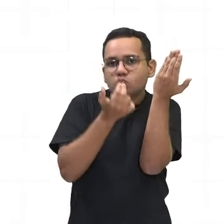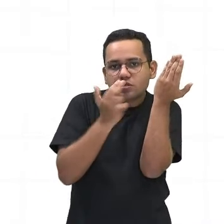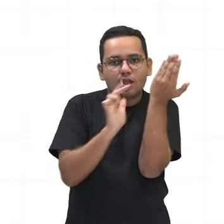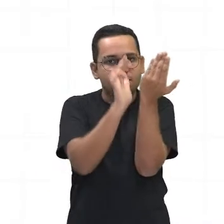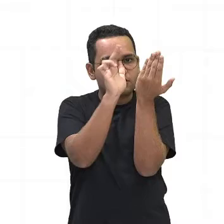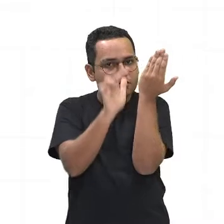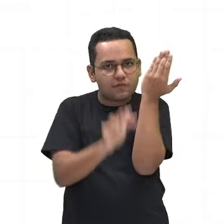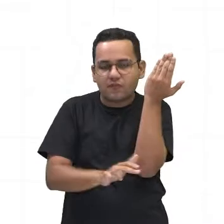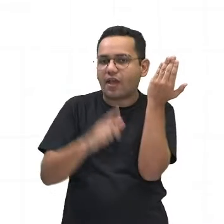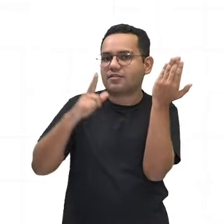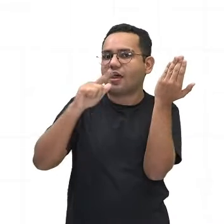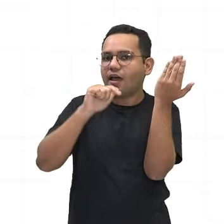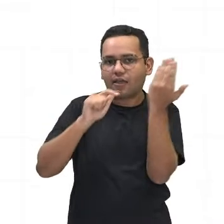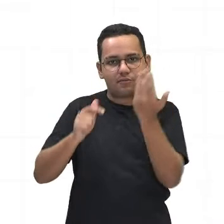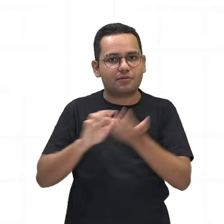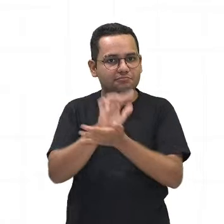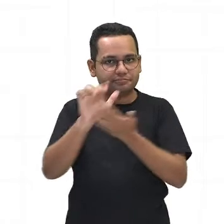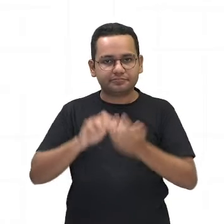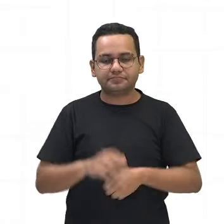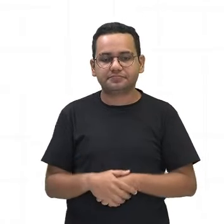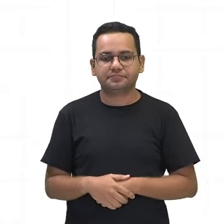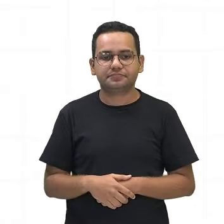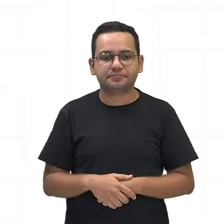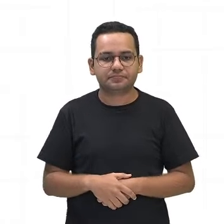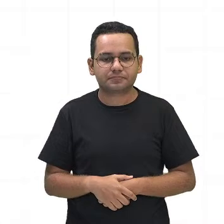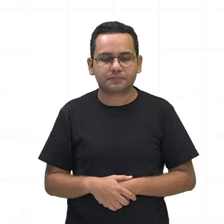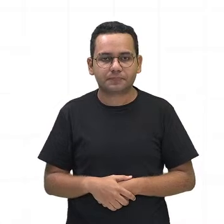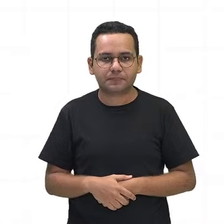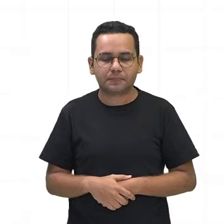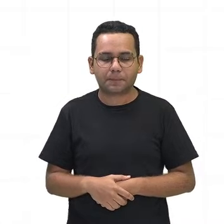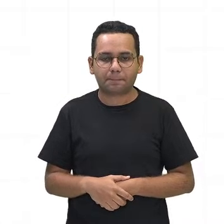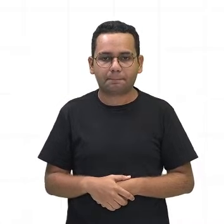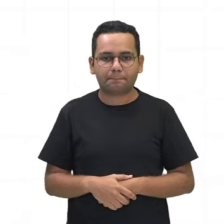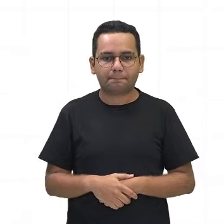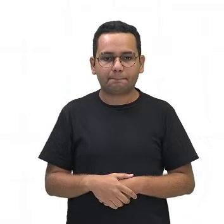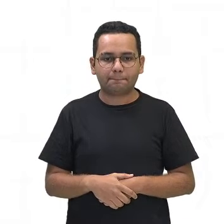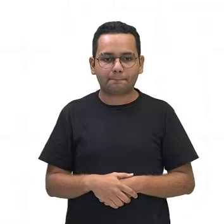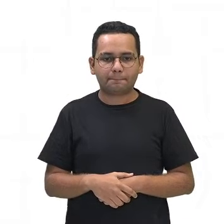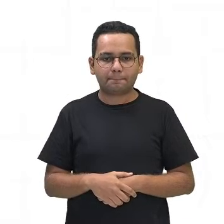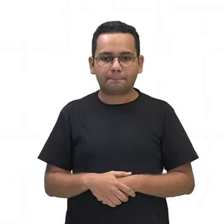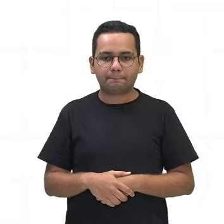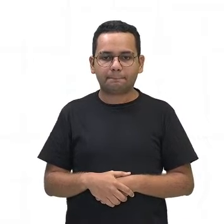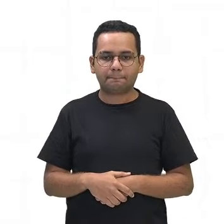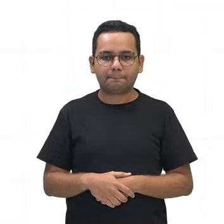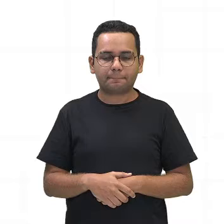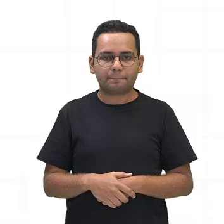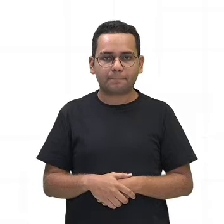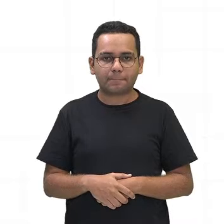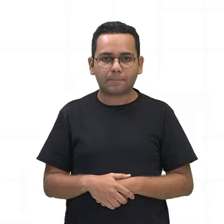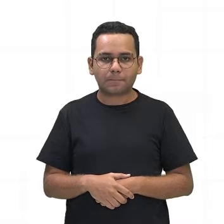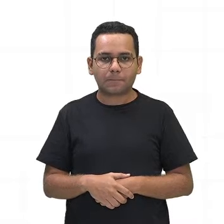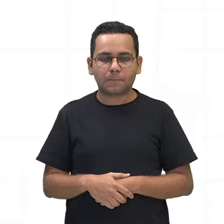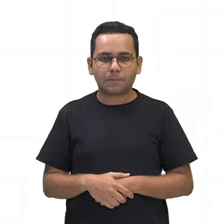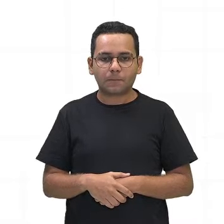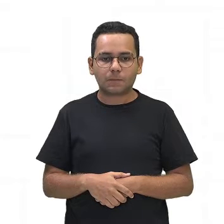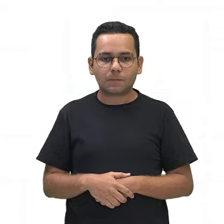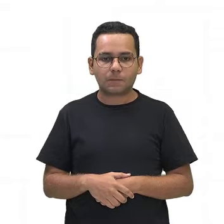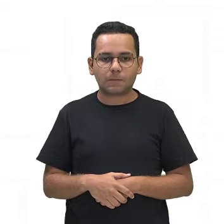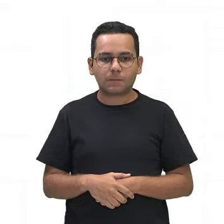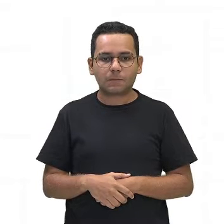e nutrientes, tá? Nós também temos aí os ramos reprodutivos com